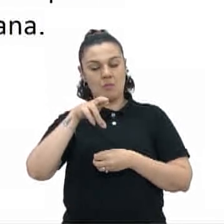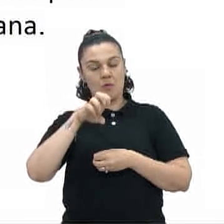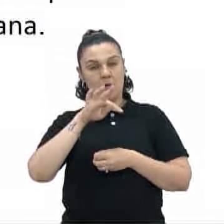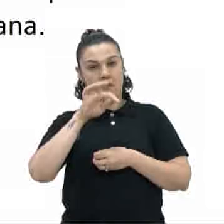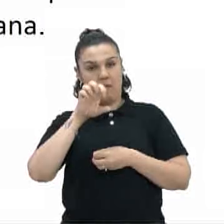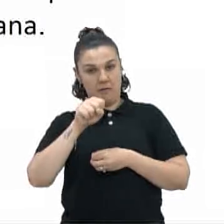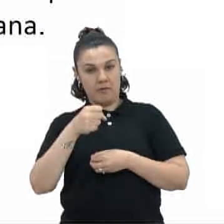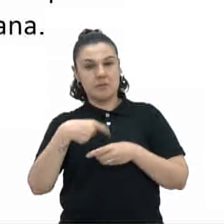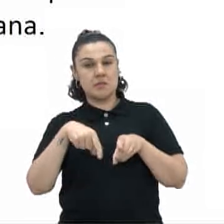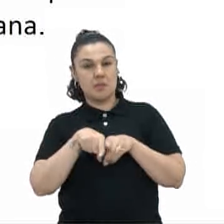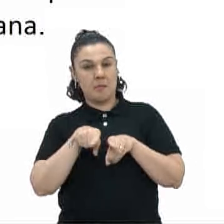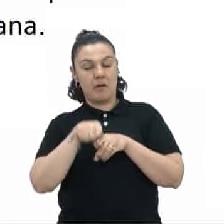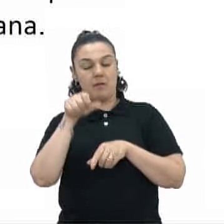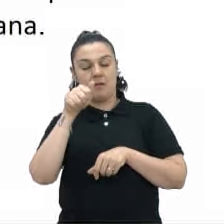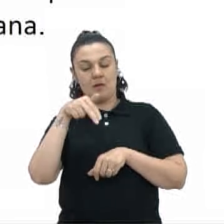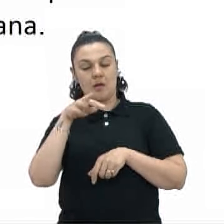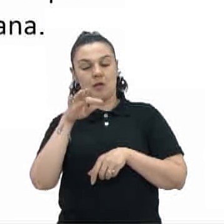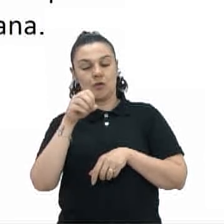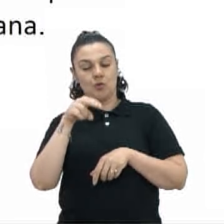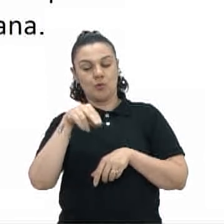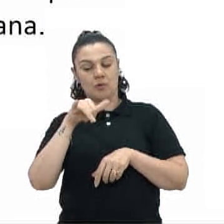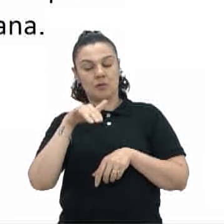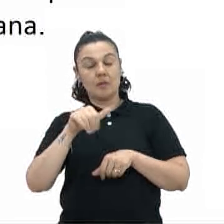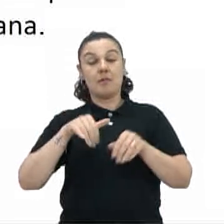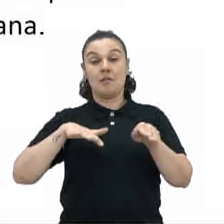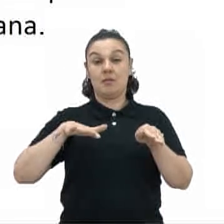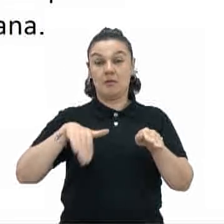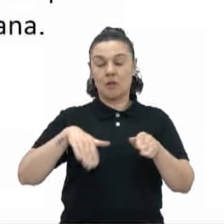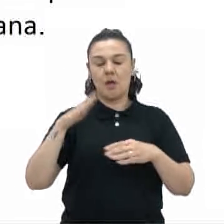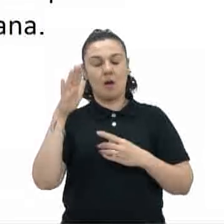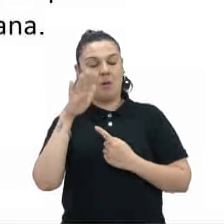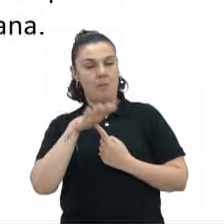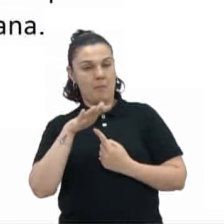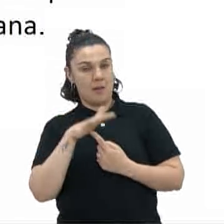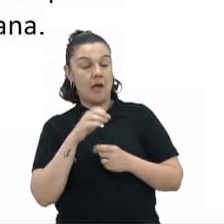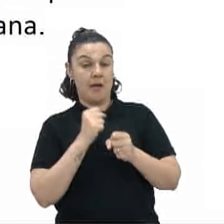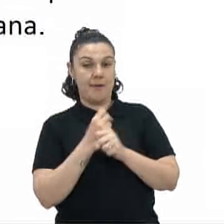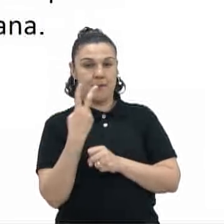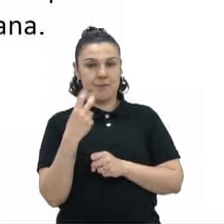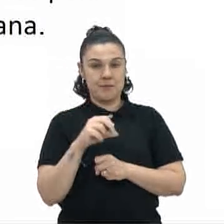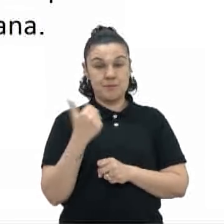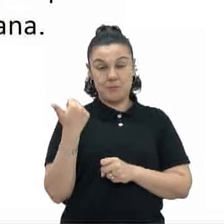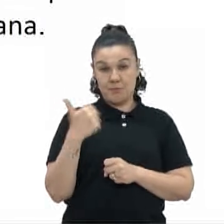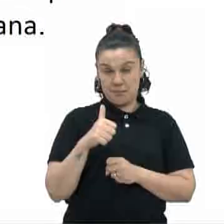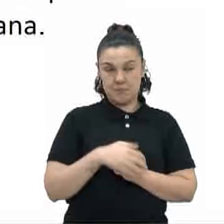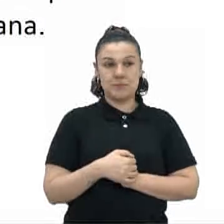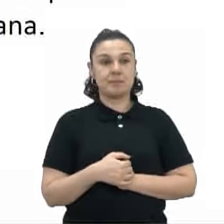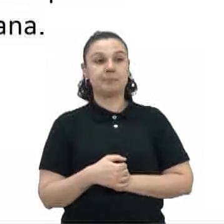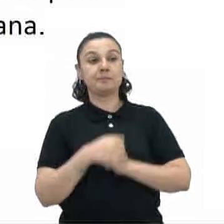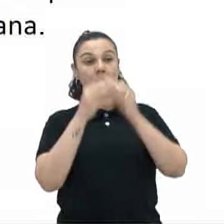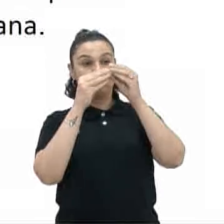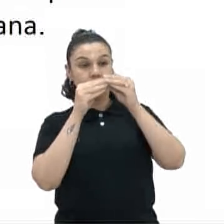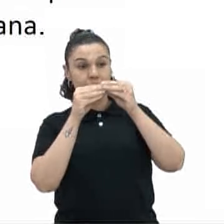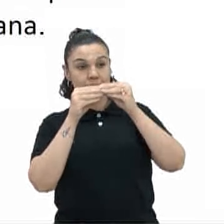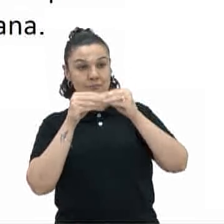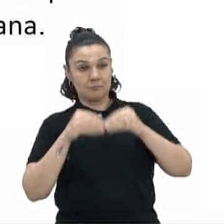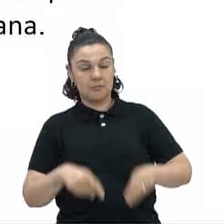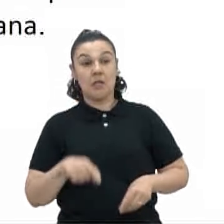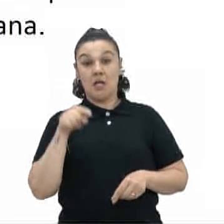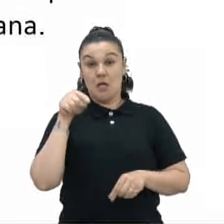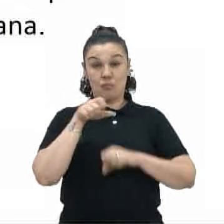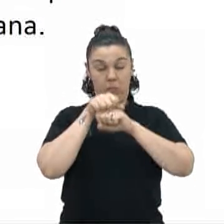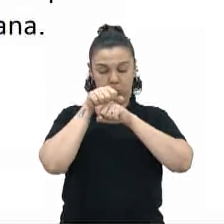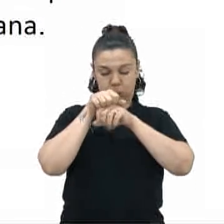Antonina, lá no litoral do Paraná, no ano de 2011. Esse deslizamento, ele foi